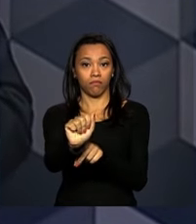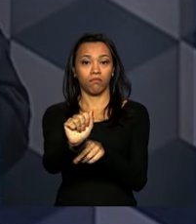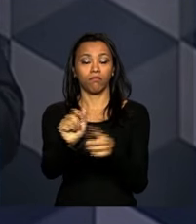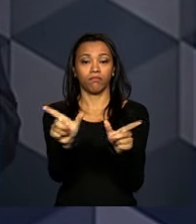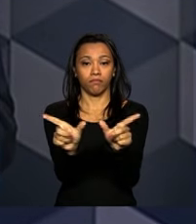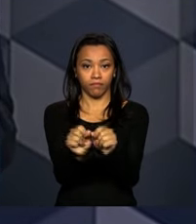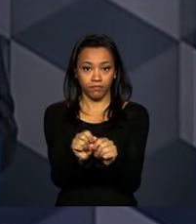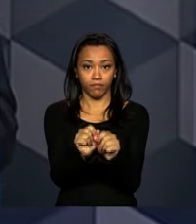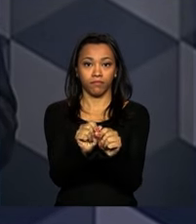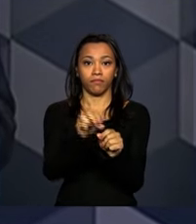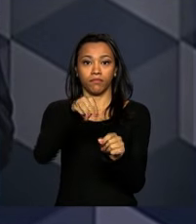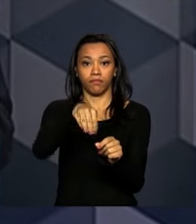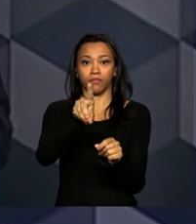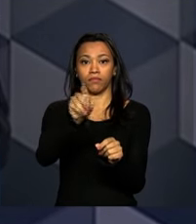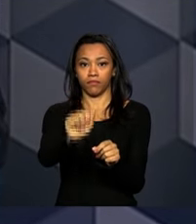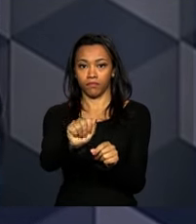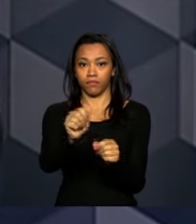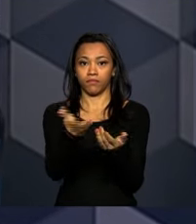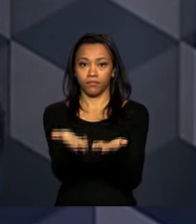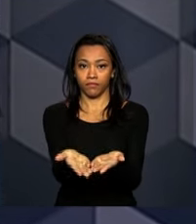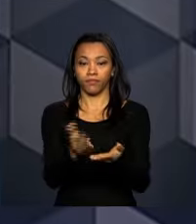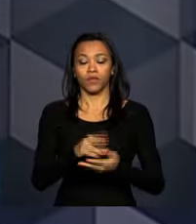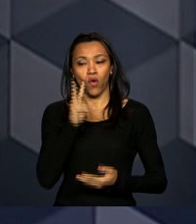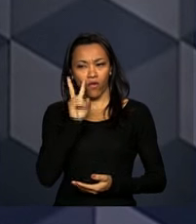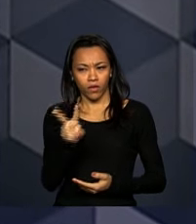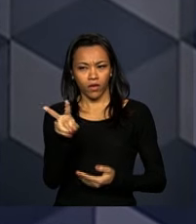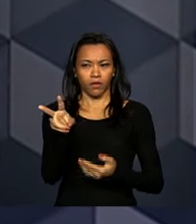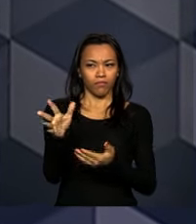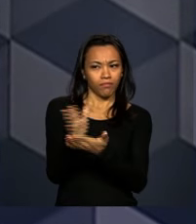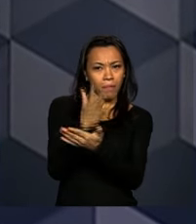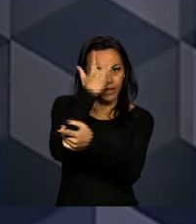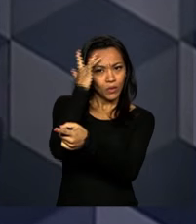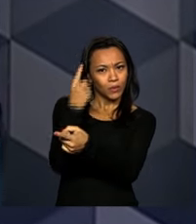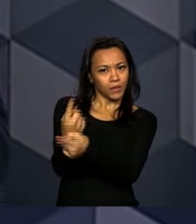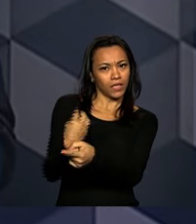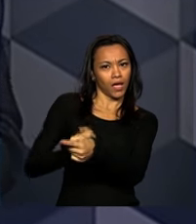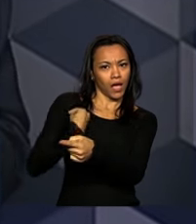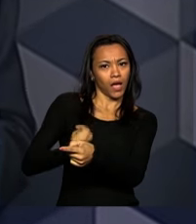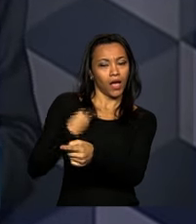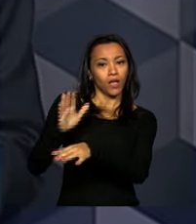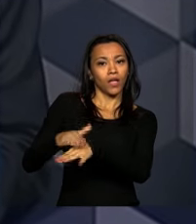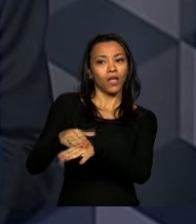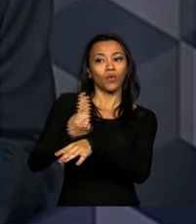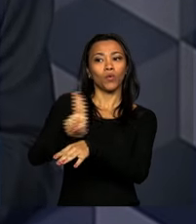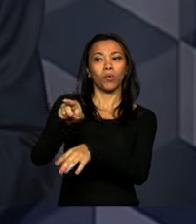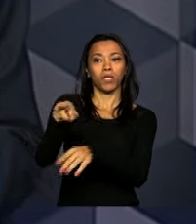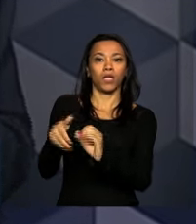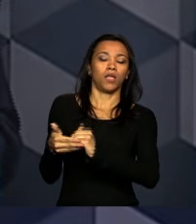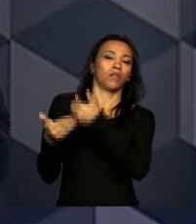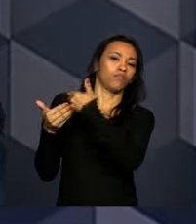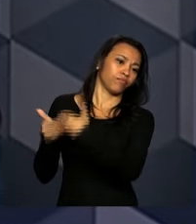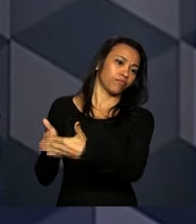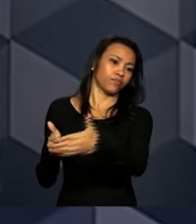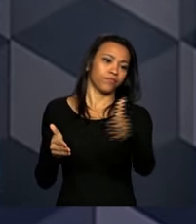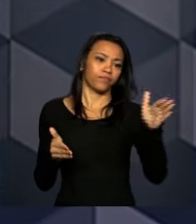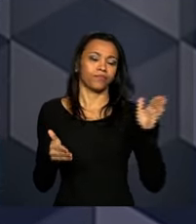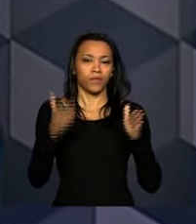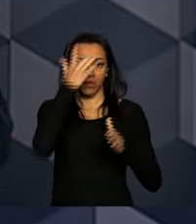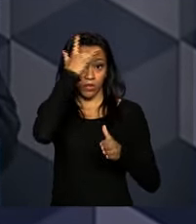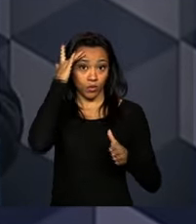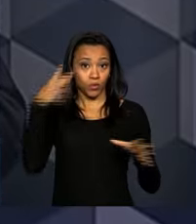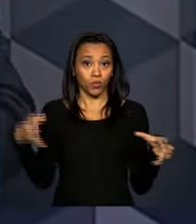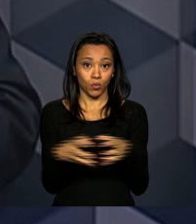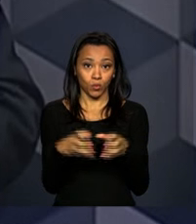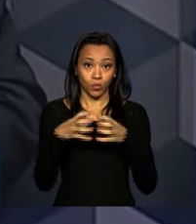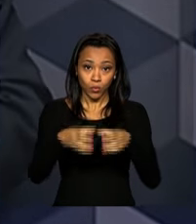presentes. Estou vendo ali o Guadanin, a pessoa dele, quero saudar os demais integrantes da nossa